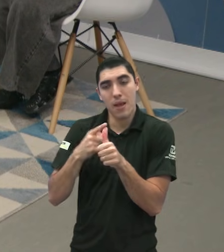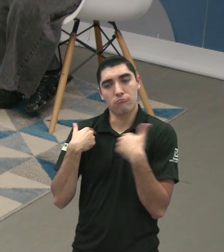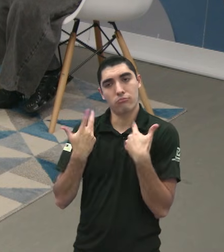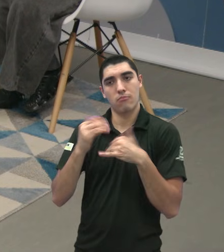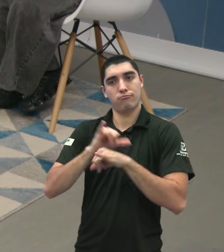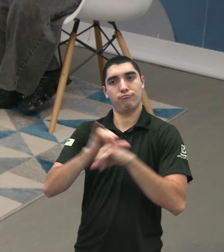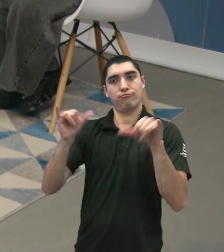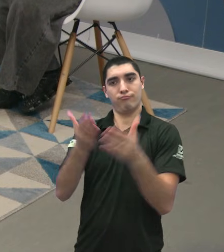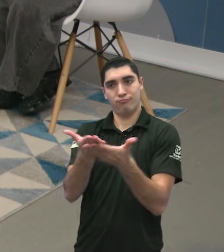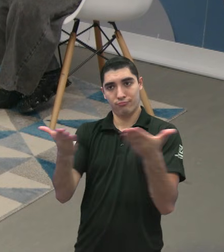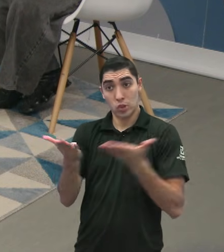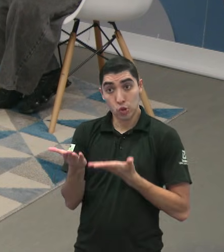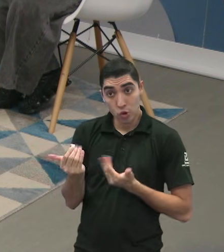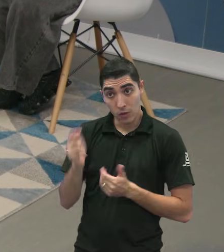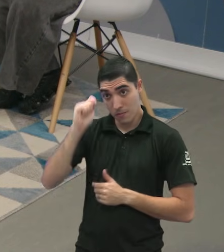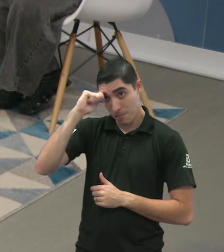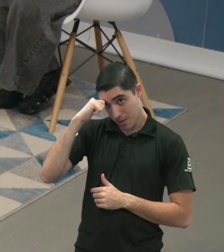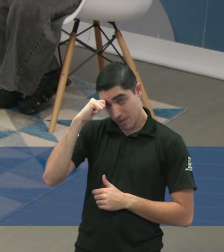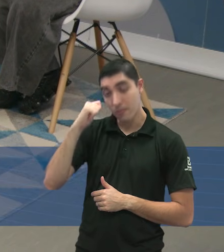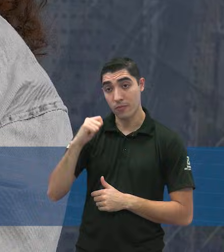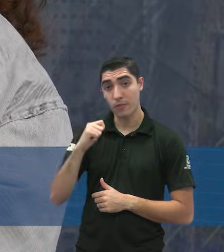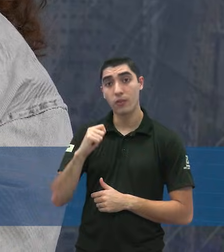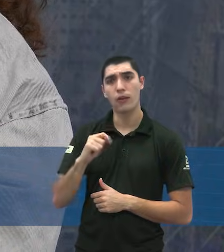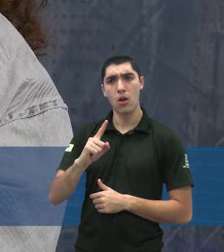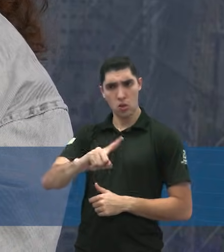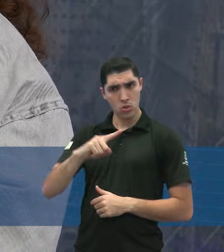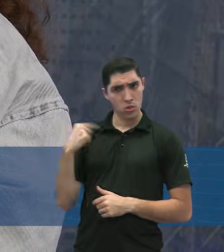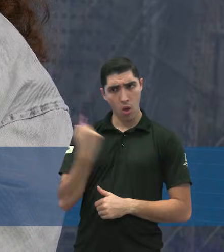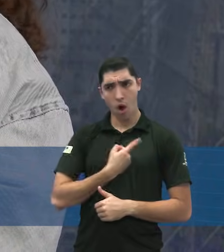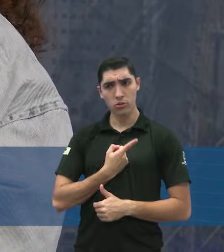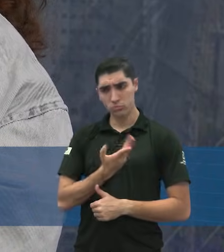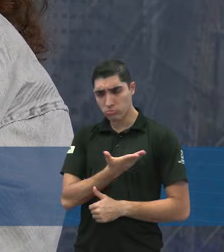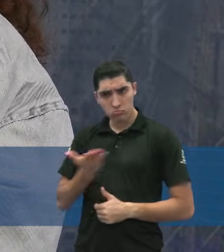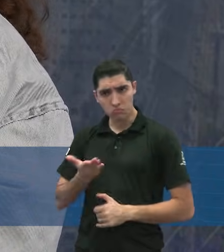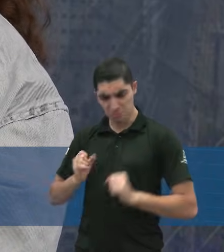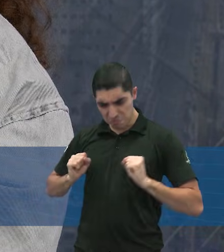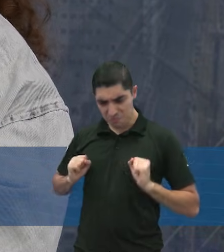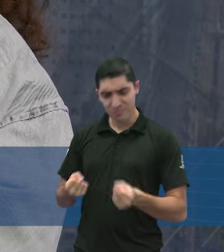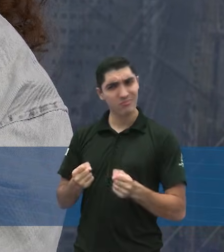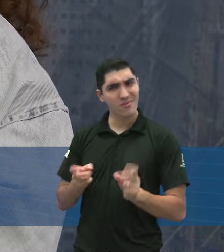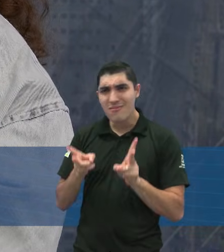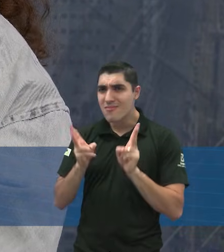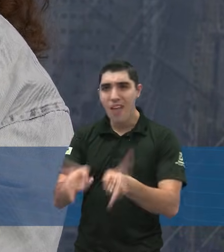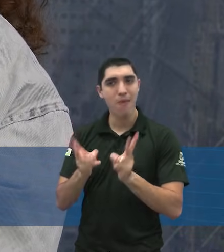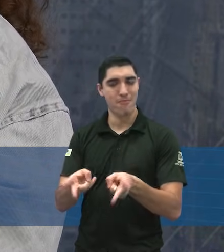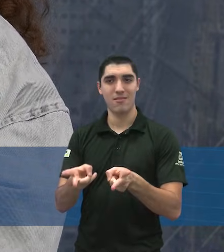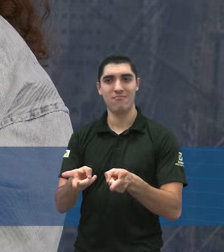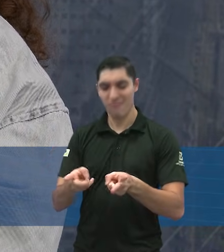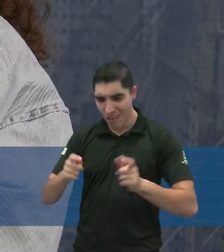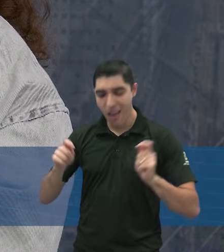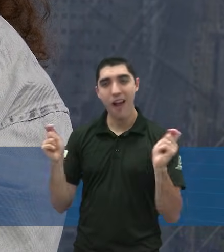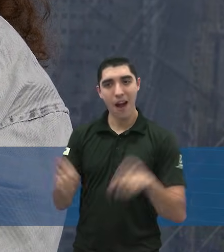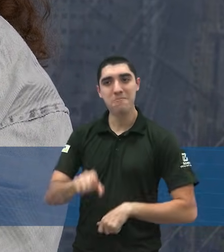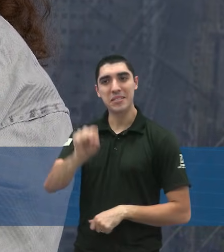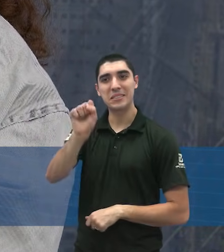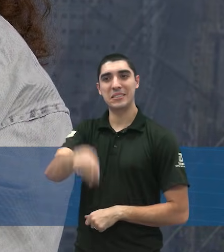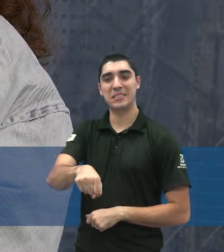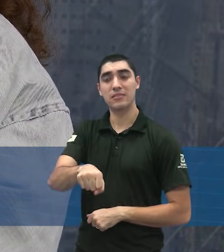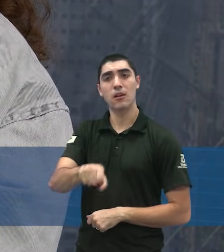Primeiramente, colocar para todos os jovens negros que a gente é potência, sempre fomos e sempre seremos.